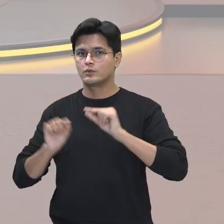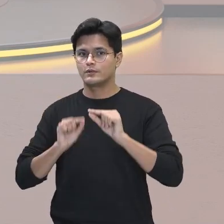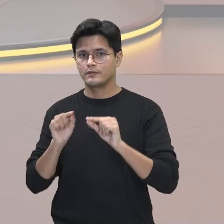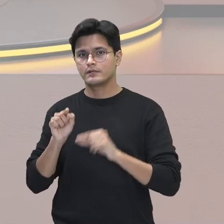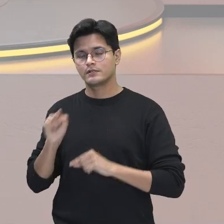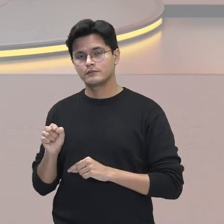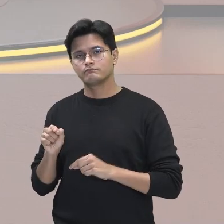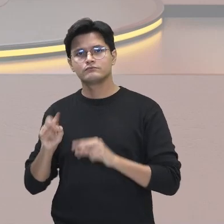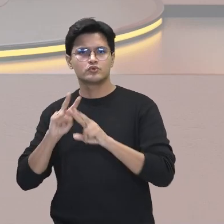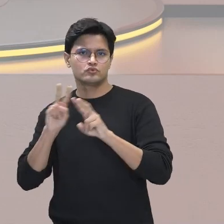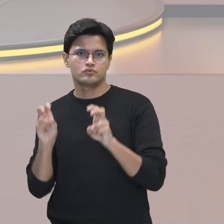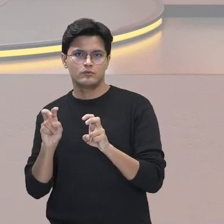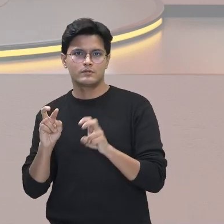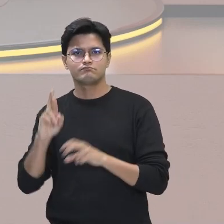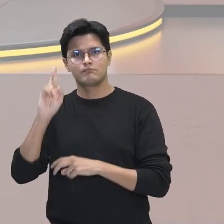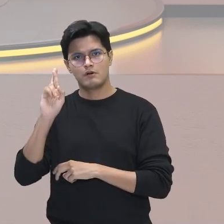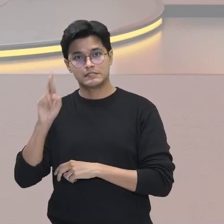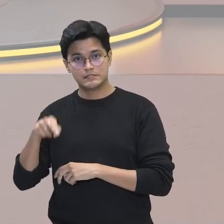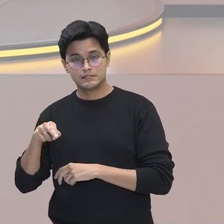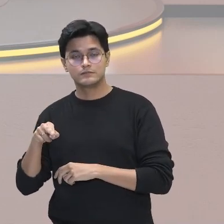falar de quê? Razão,